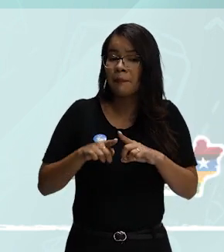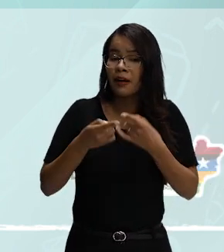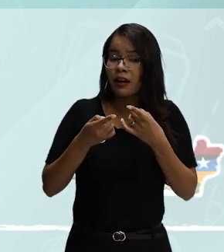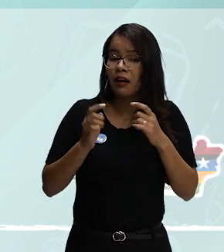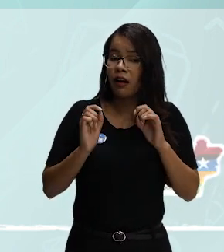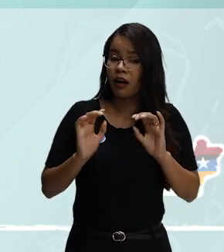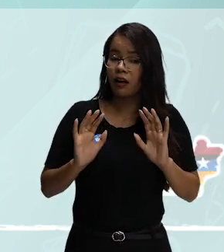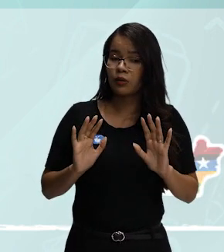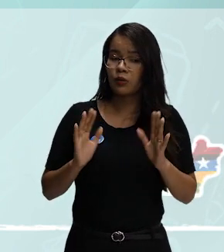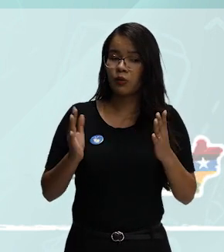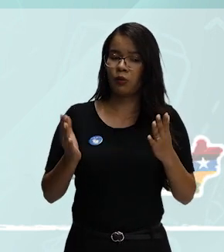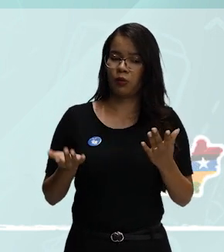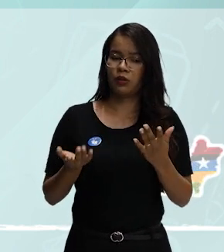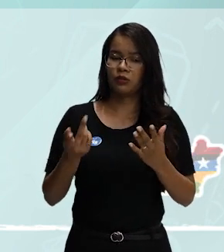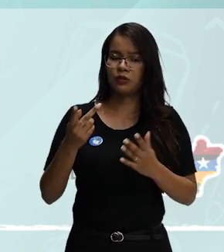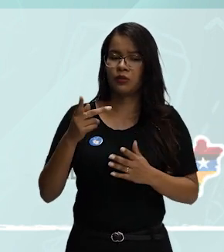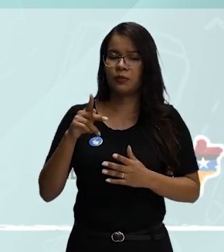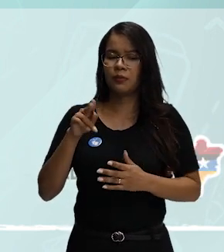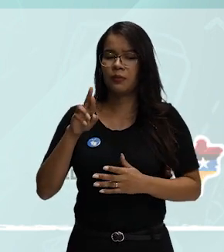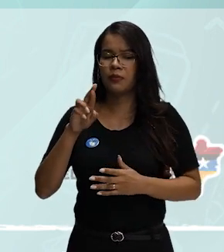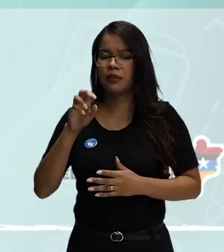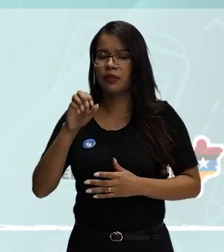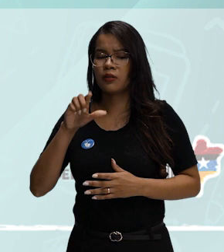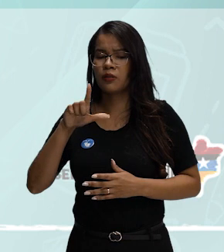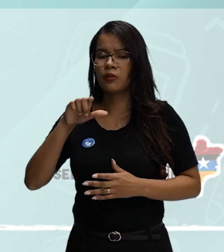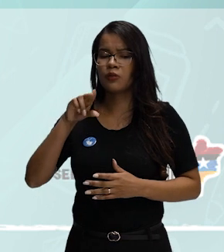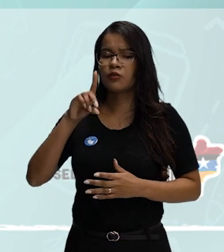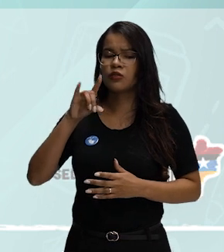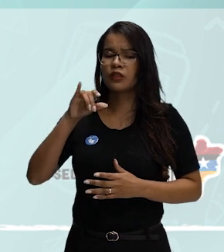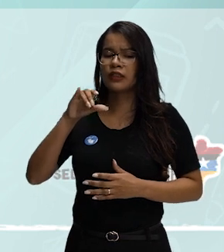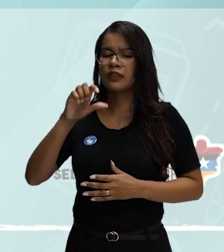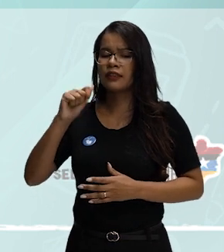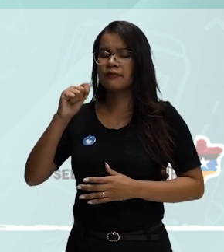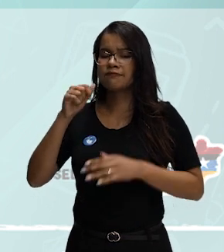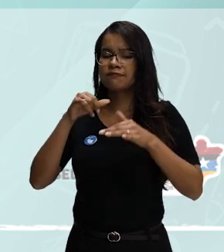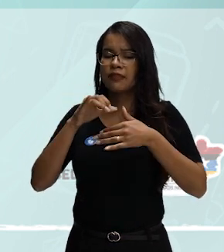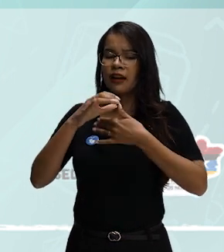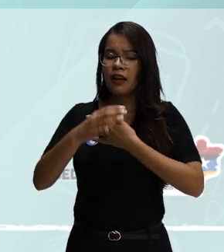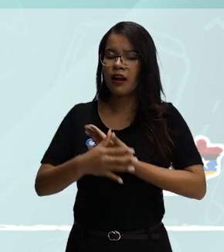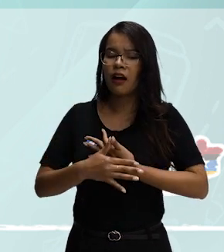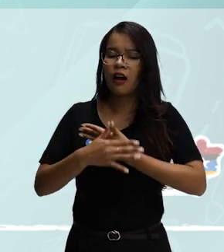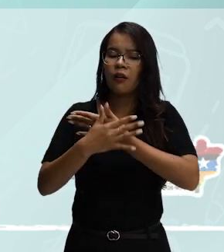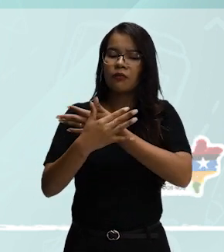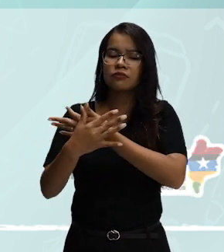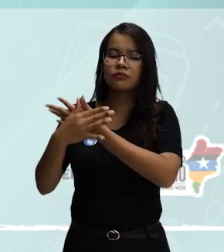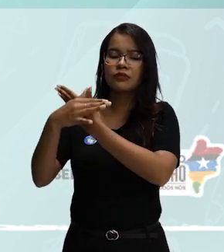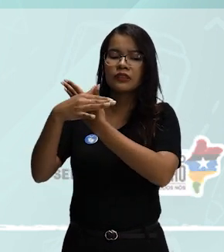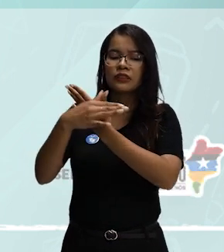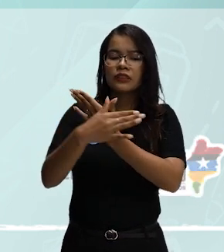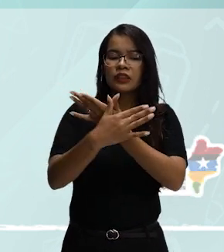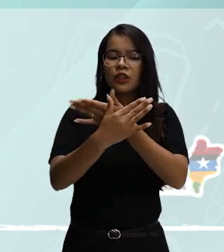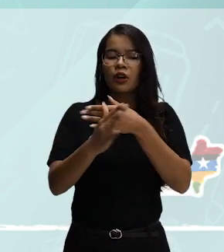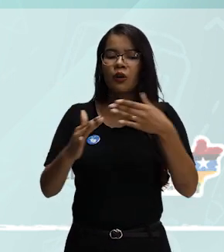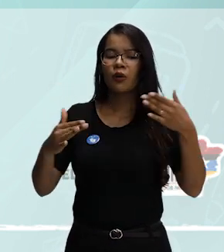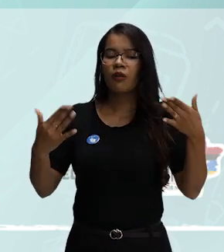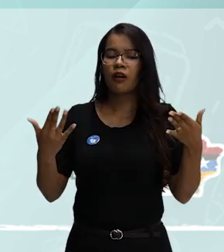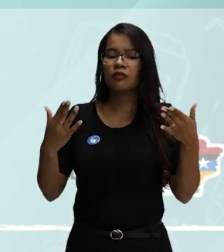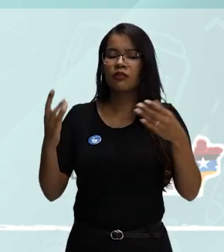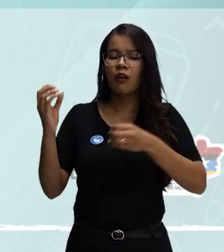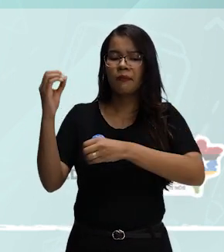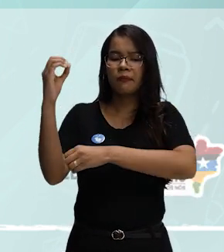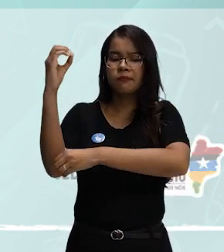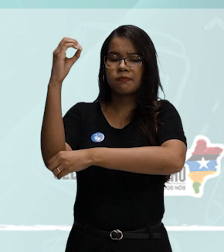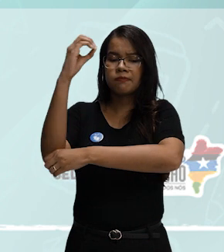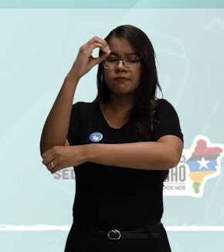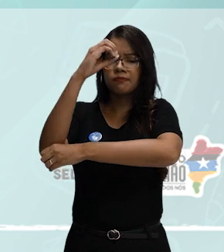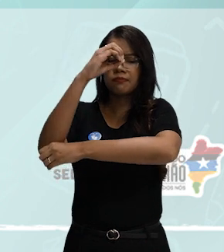Mas quando preludia a ave da aurora e quando à meia-noite o céu